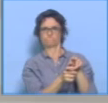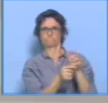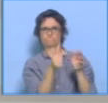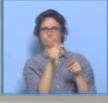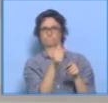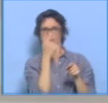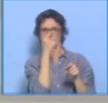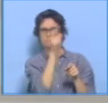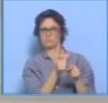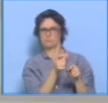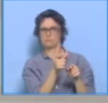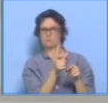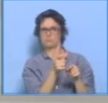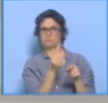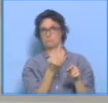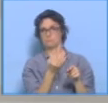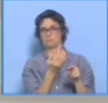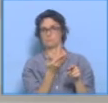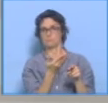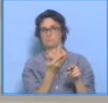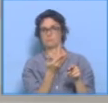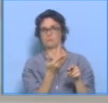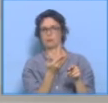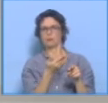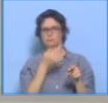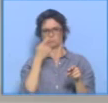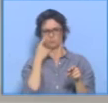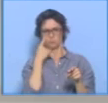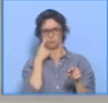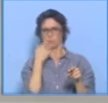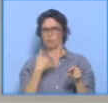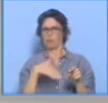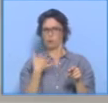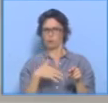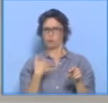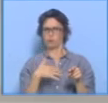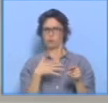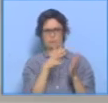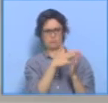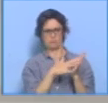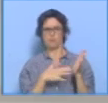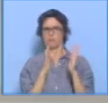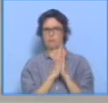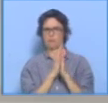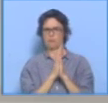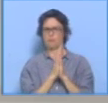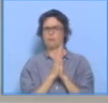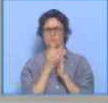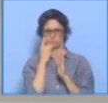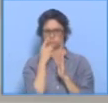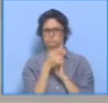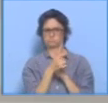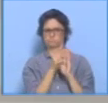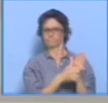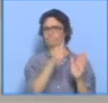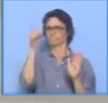Portanto, que dominava de fio a pavio as Sagradas Escrituras, conhecendo-as bem em profundidade. Por outro